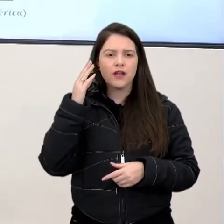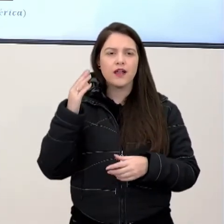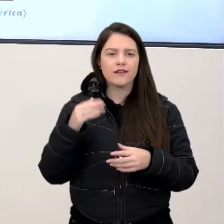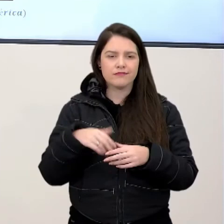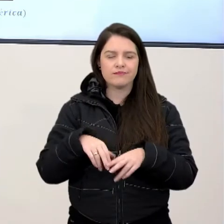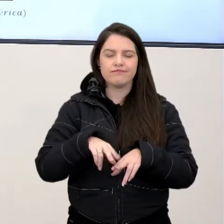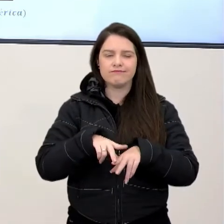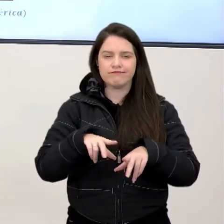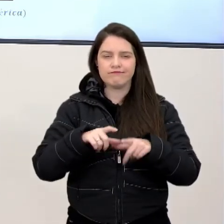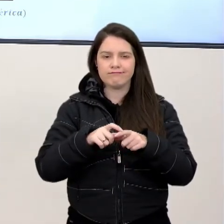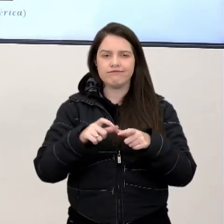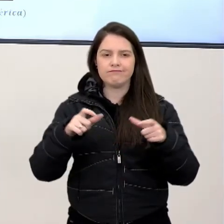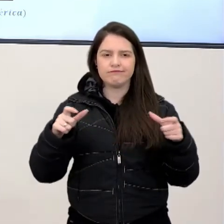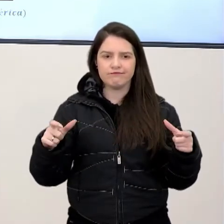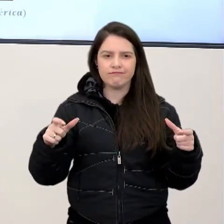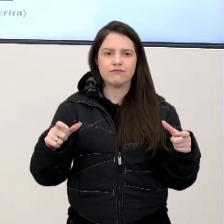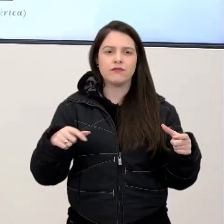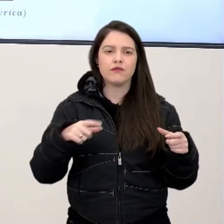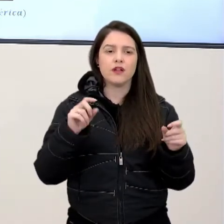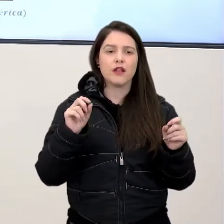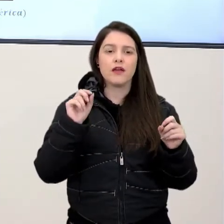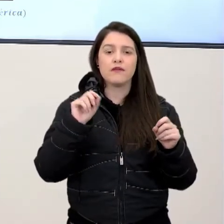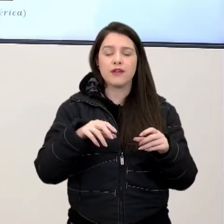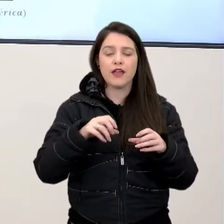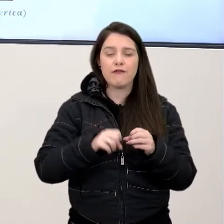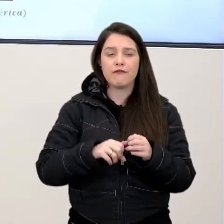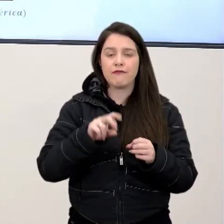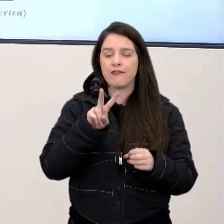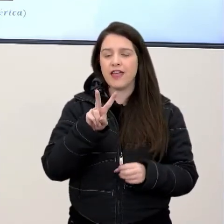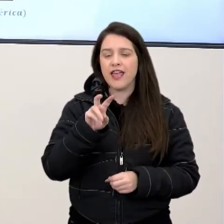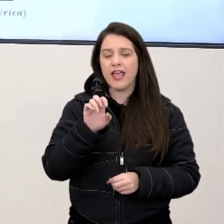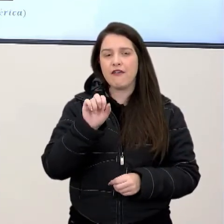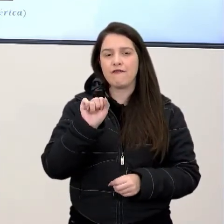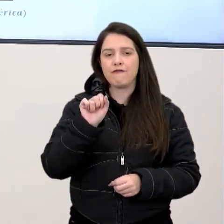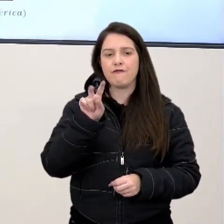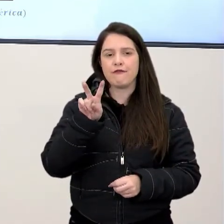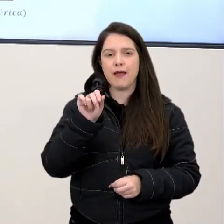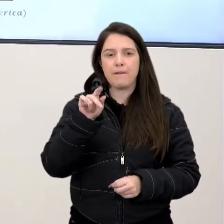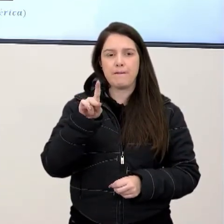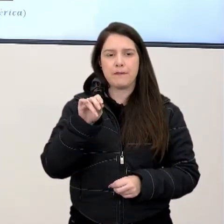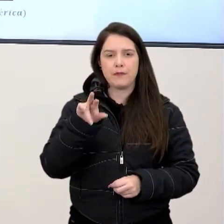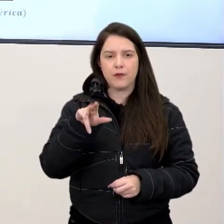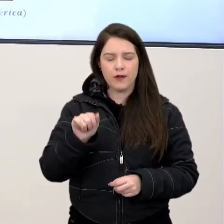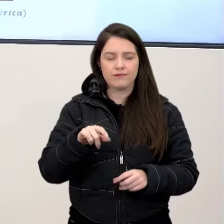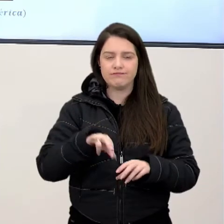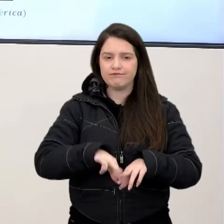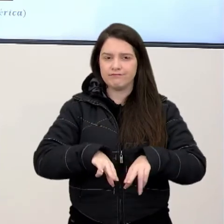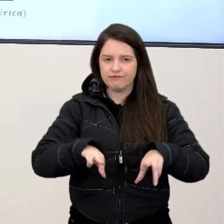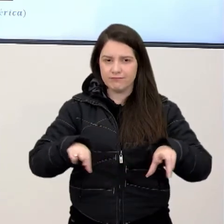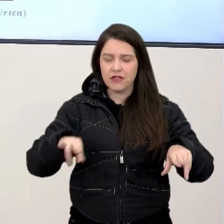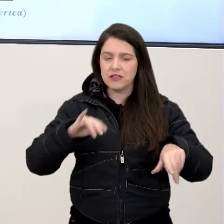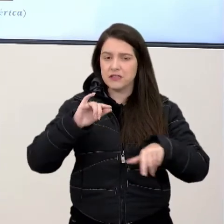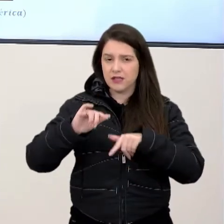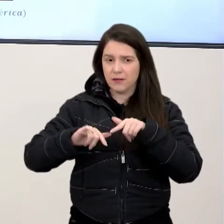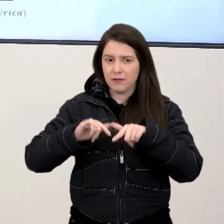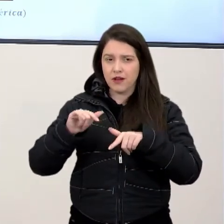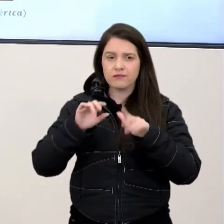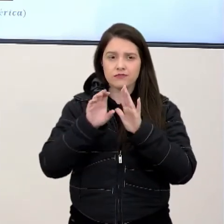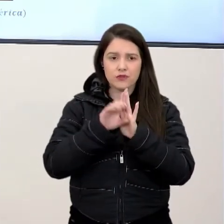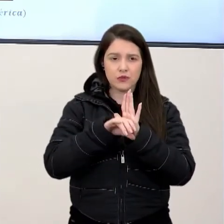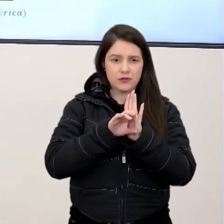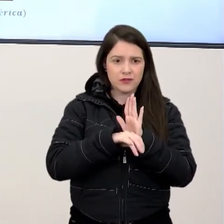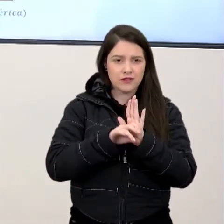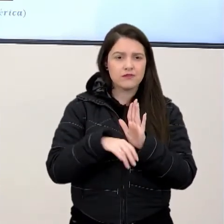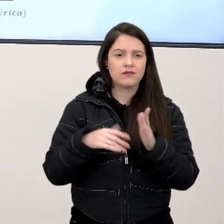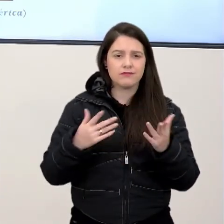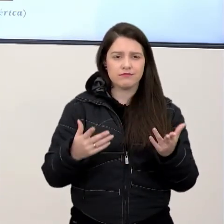né? Não é algo que se evapora no ar. Muito pelo contrário, né? Uma vez aprendido, uma vez trabalhado, é muito importante que